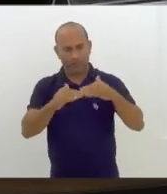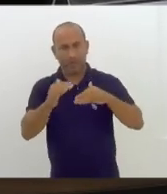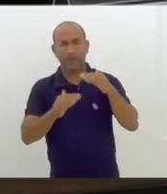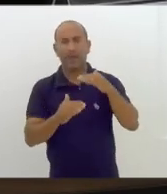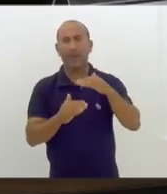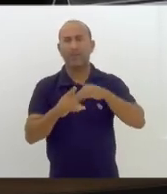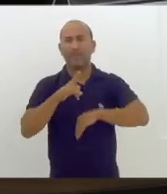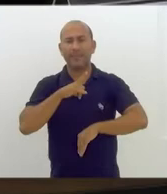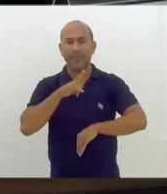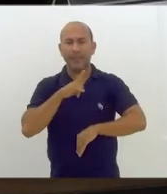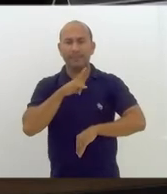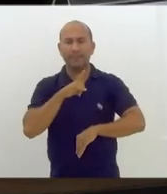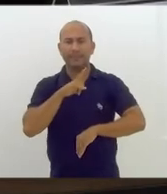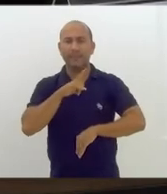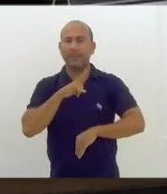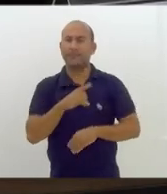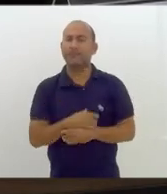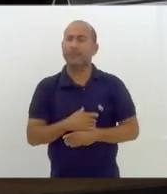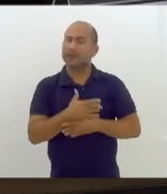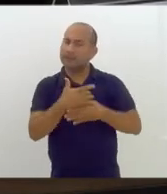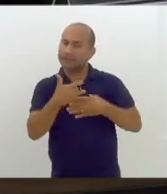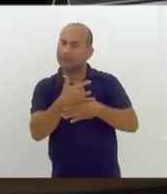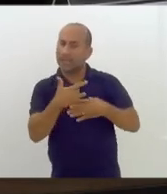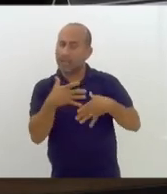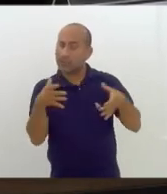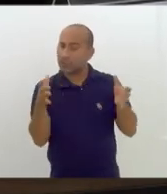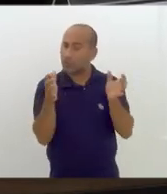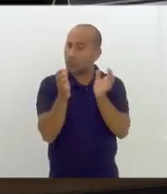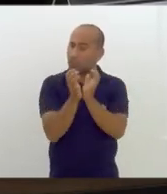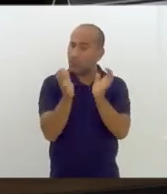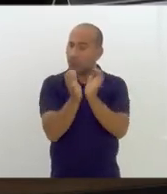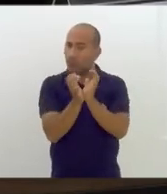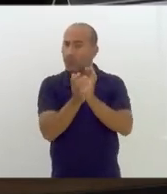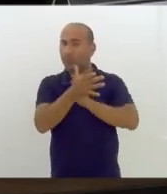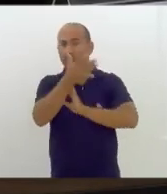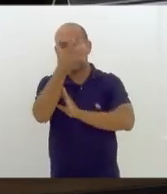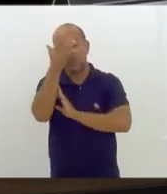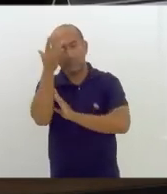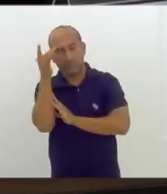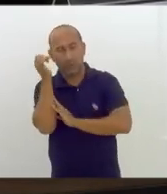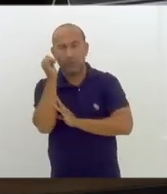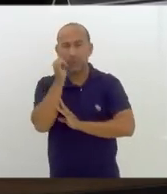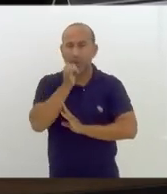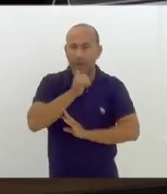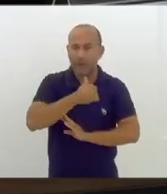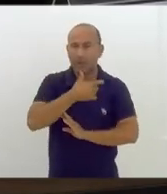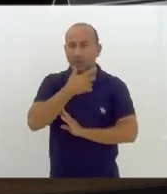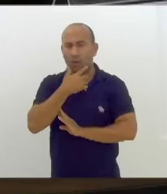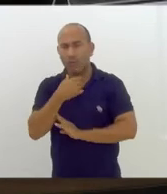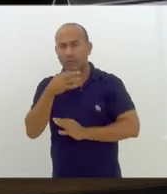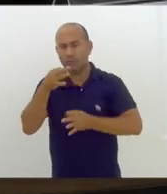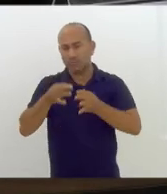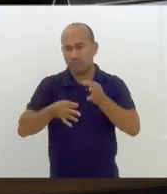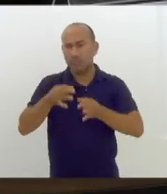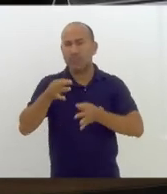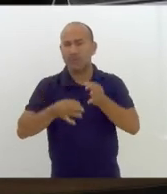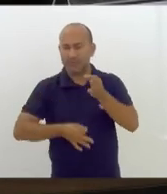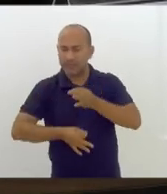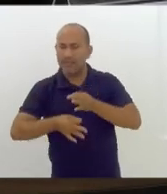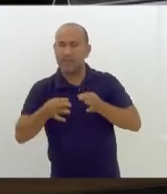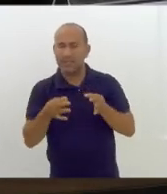temos na cidade, inclusive no país, no judiciário, um grupo grande de promotoras, de advogadas, de juízas, que são